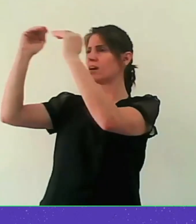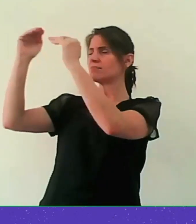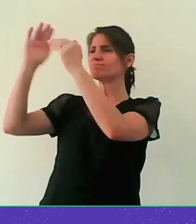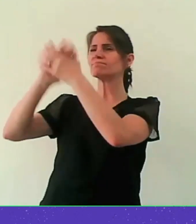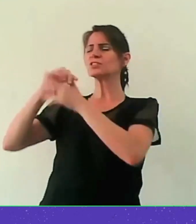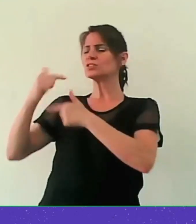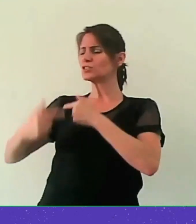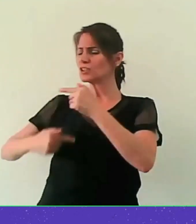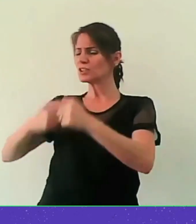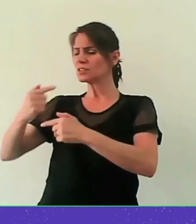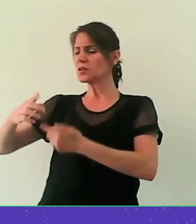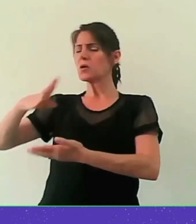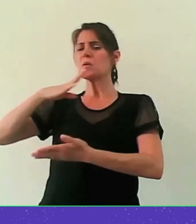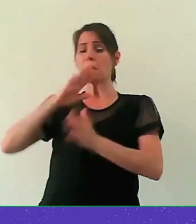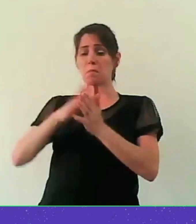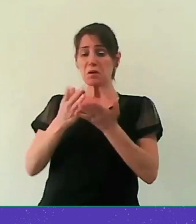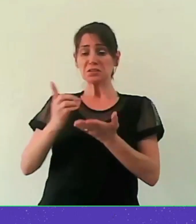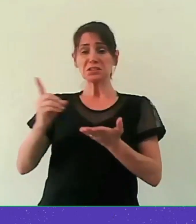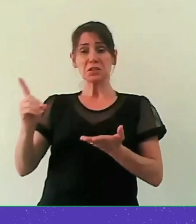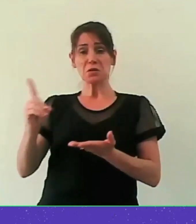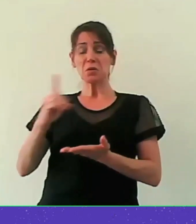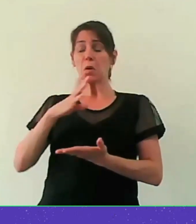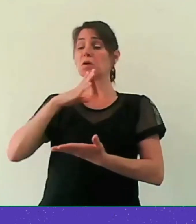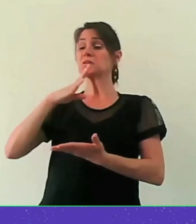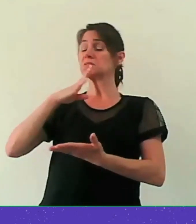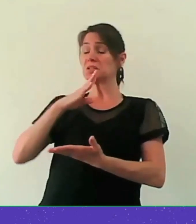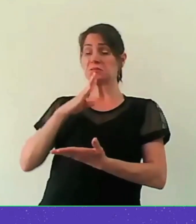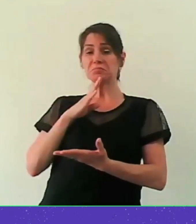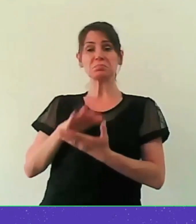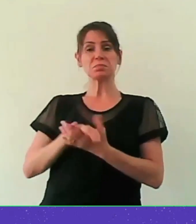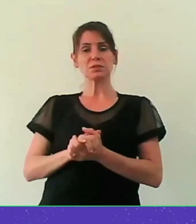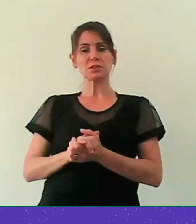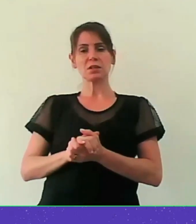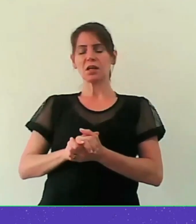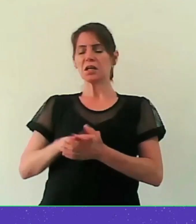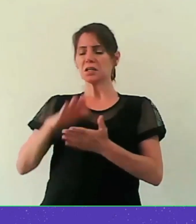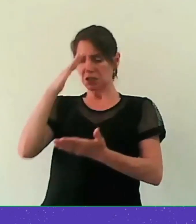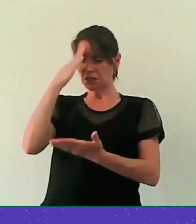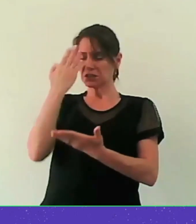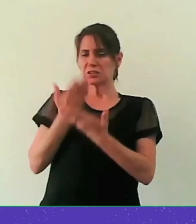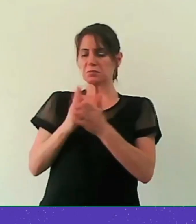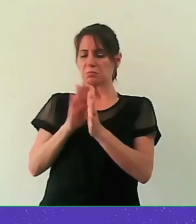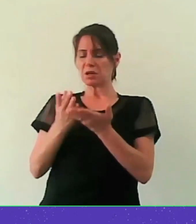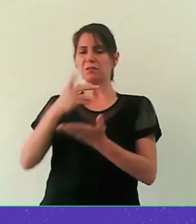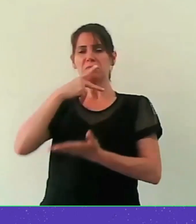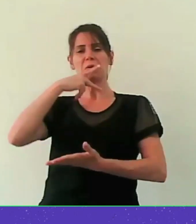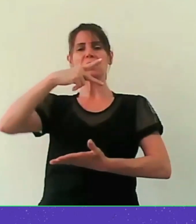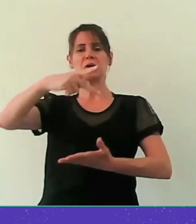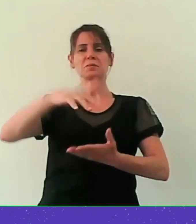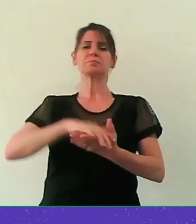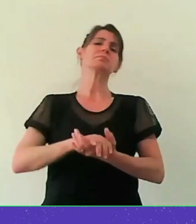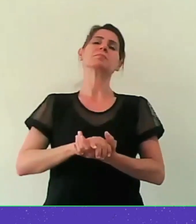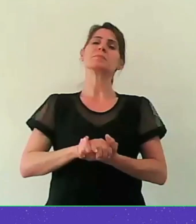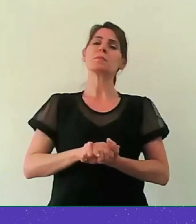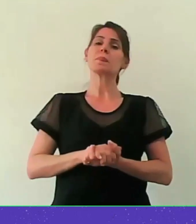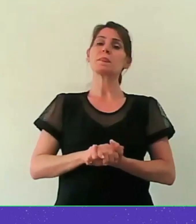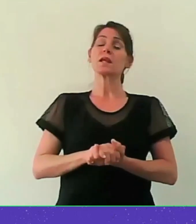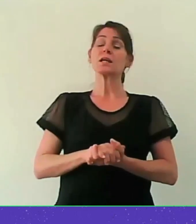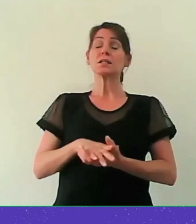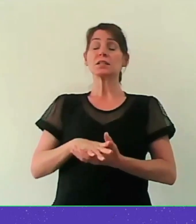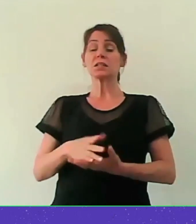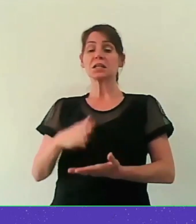que conhece a palavra profética, uma geração que crê na palavra profética, uma geração que crê na força operante do